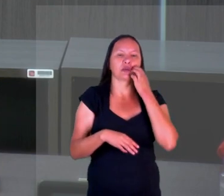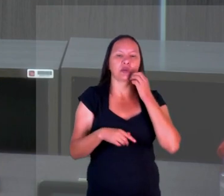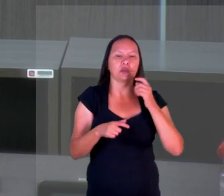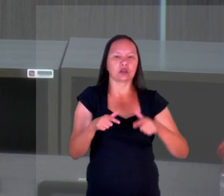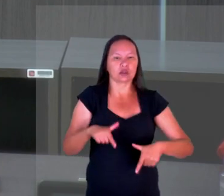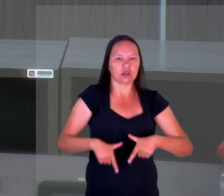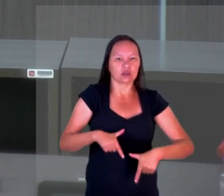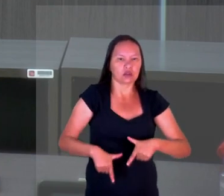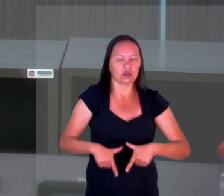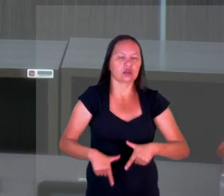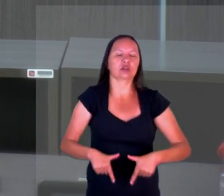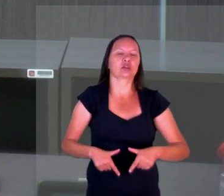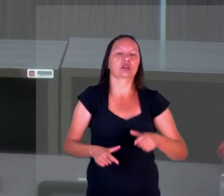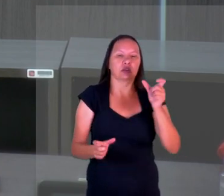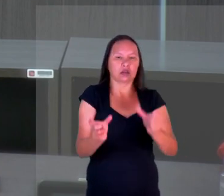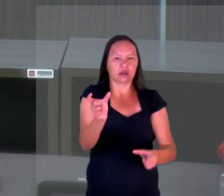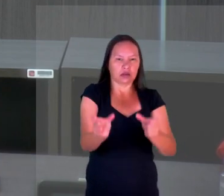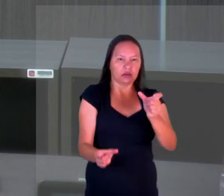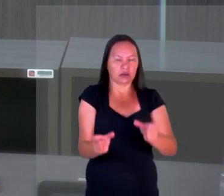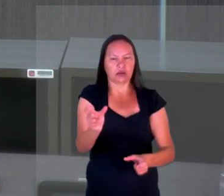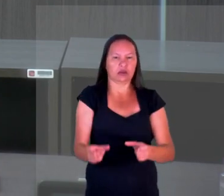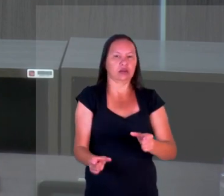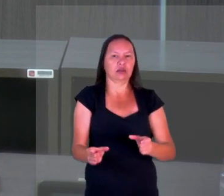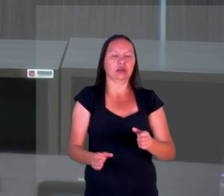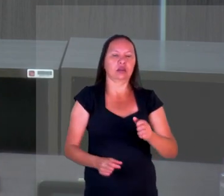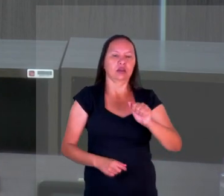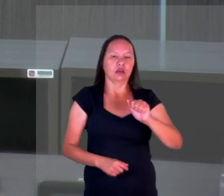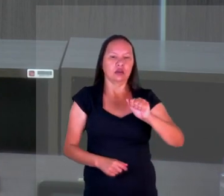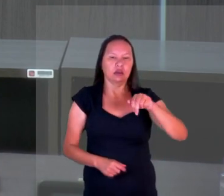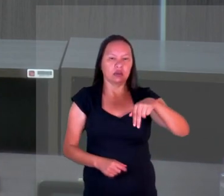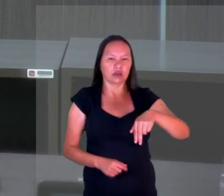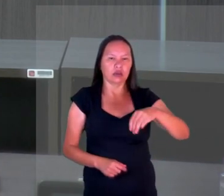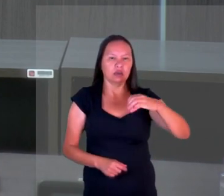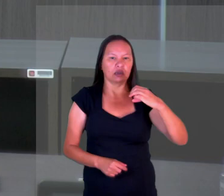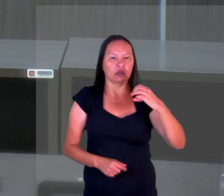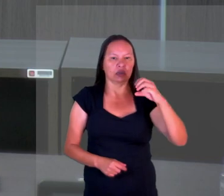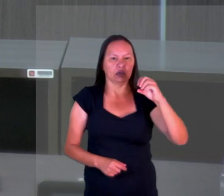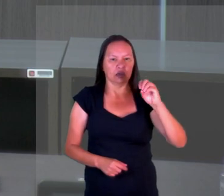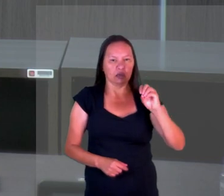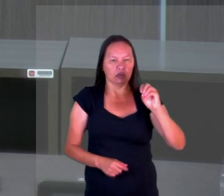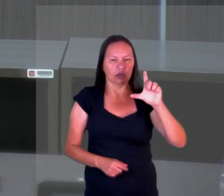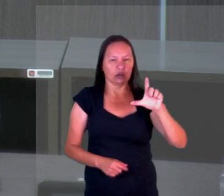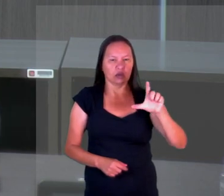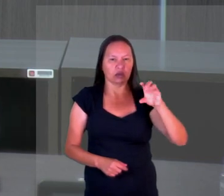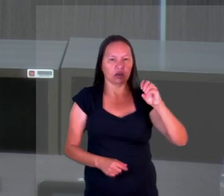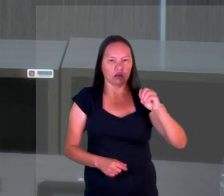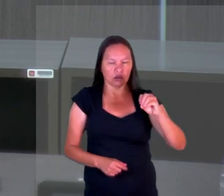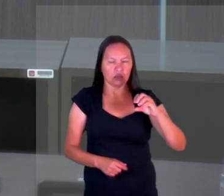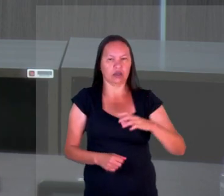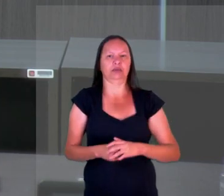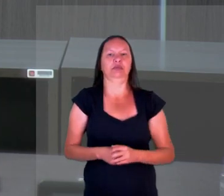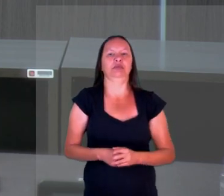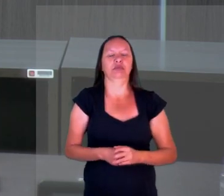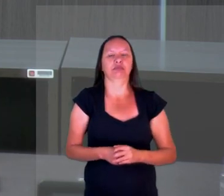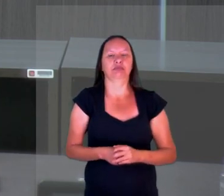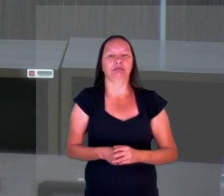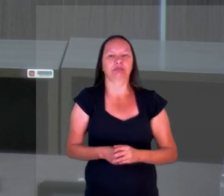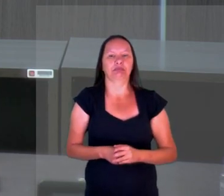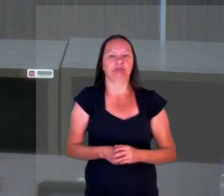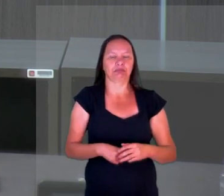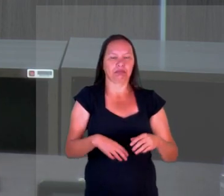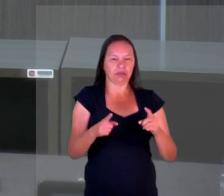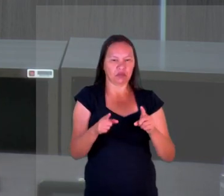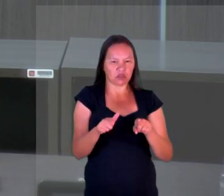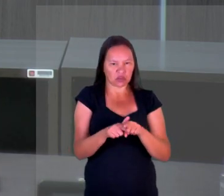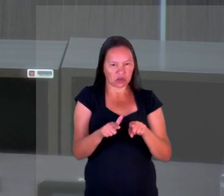né para pessoas eh em Angola que se encontram em condições talvez eh